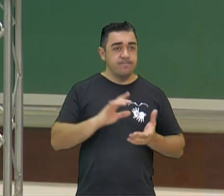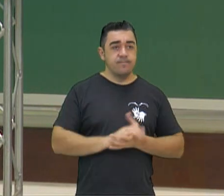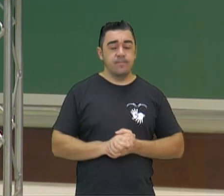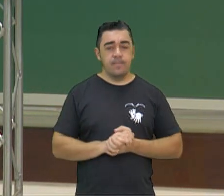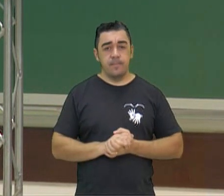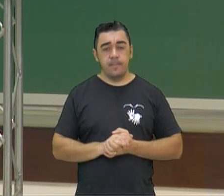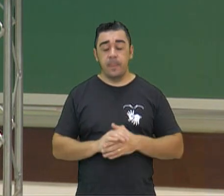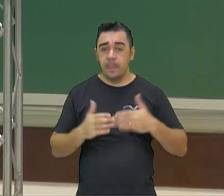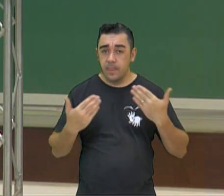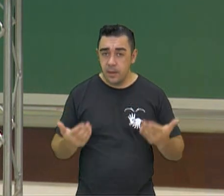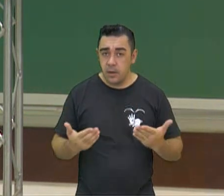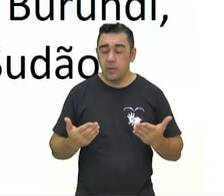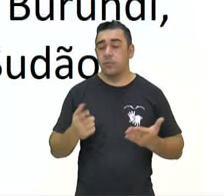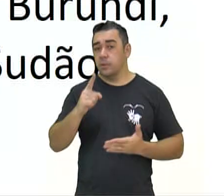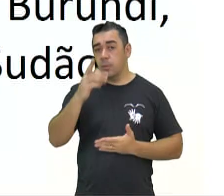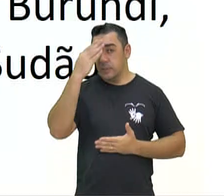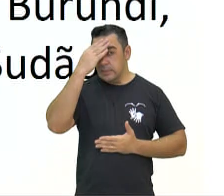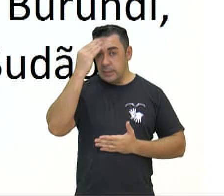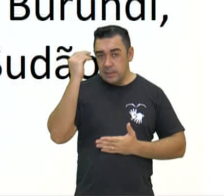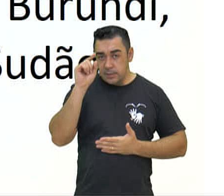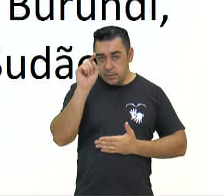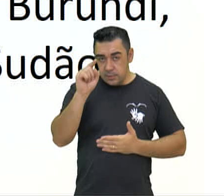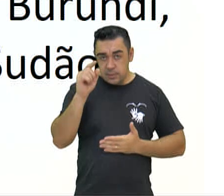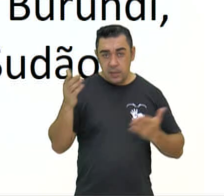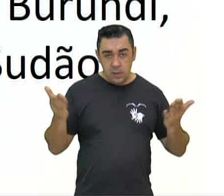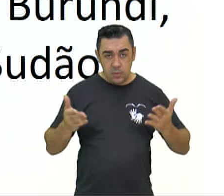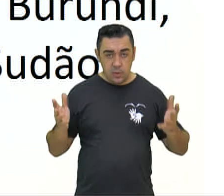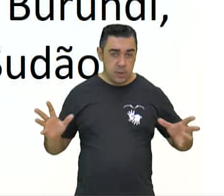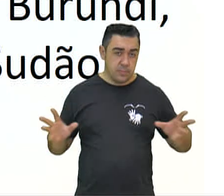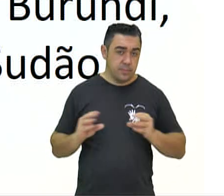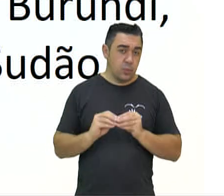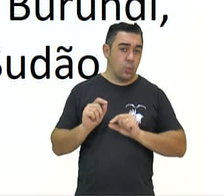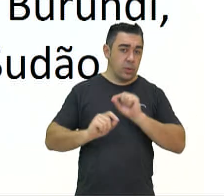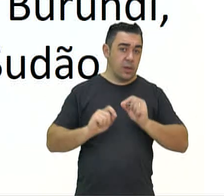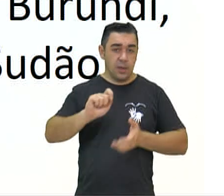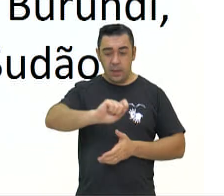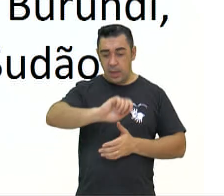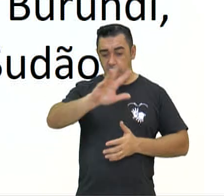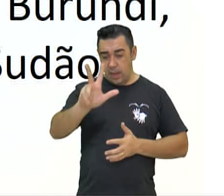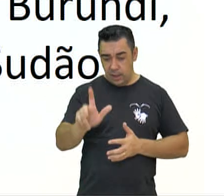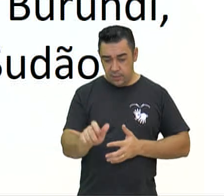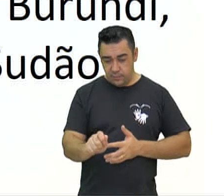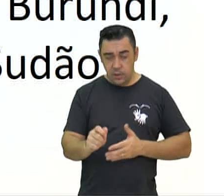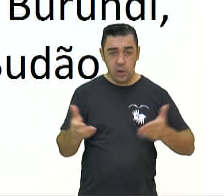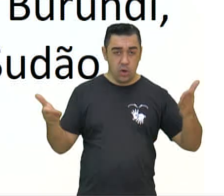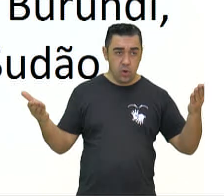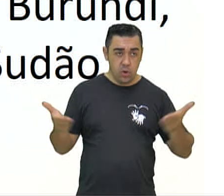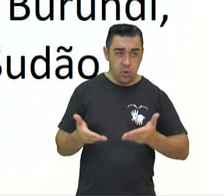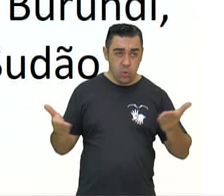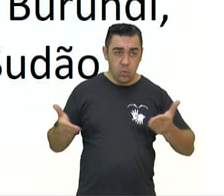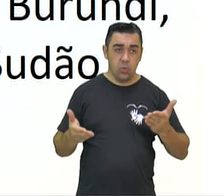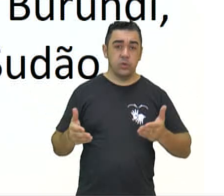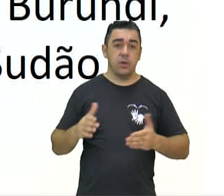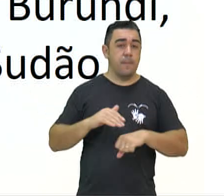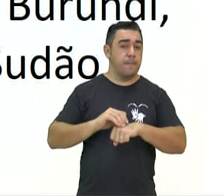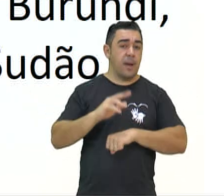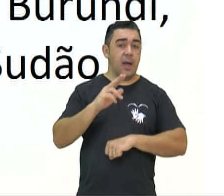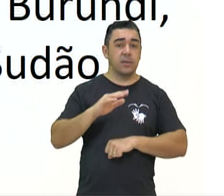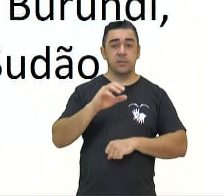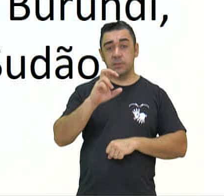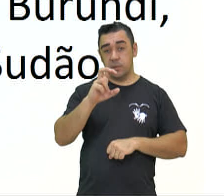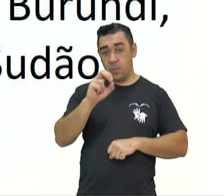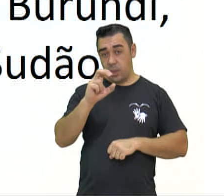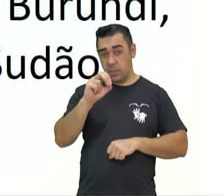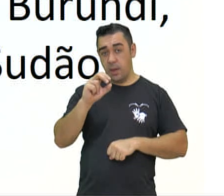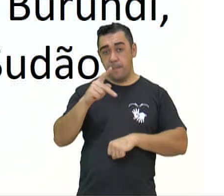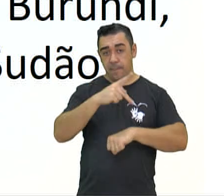Então, por favor, não esqueça, nesta retomada, que a África, um continente hoje com mais de 50 países, só que nem